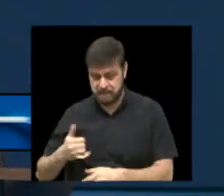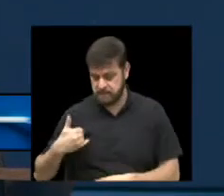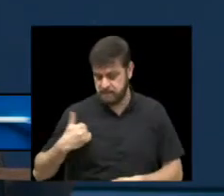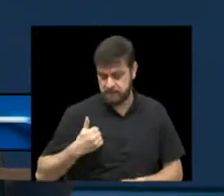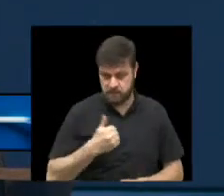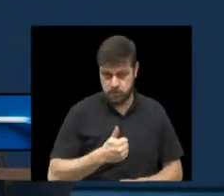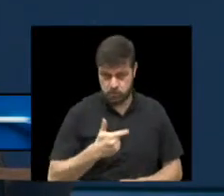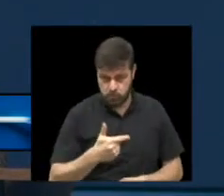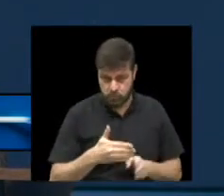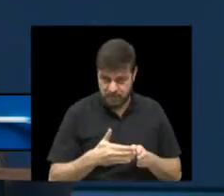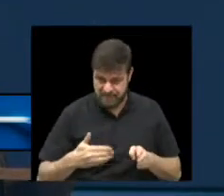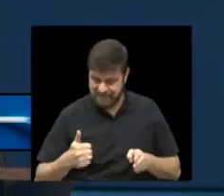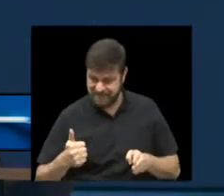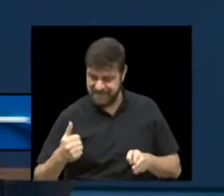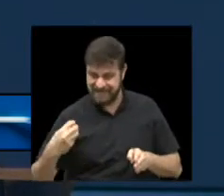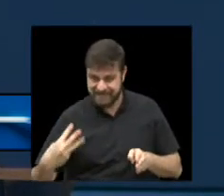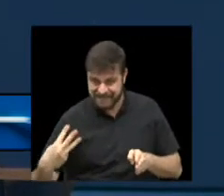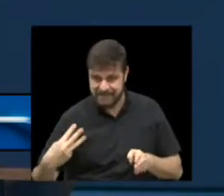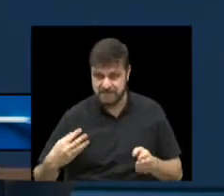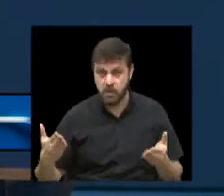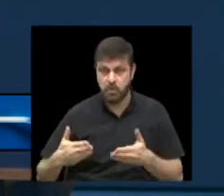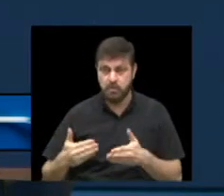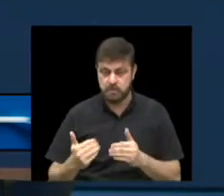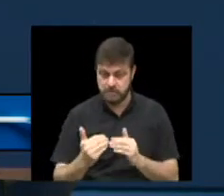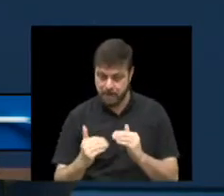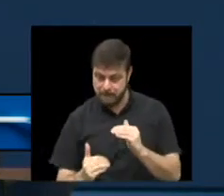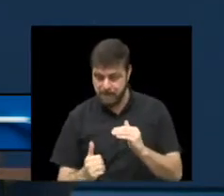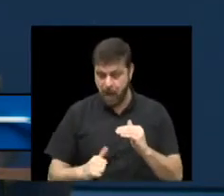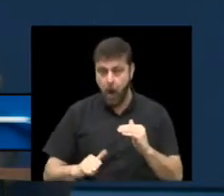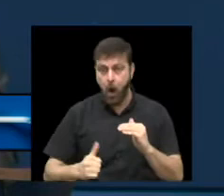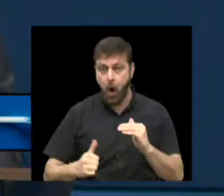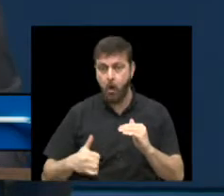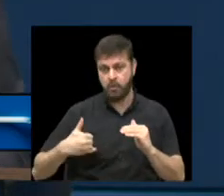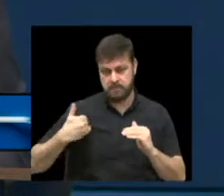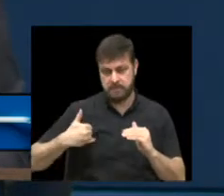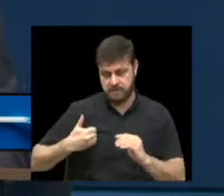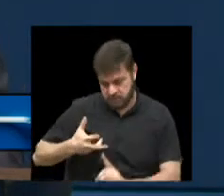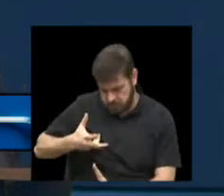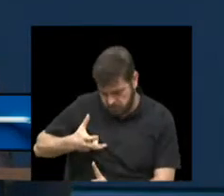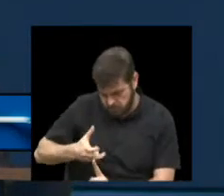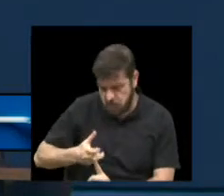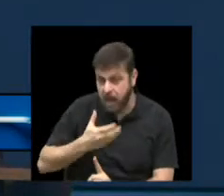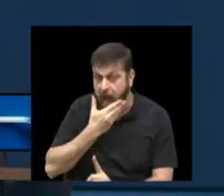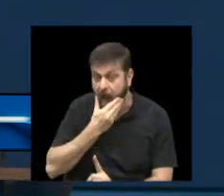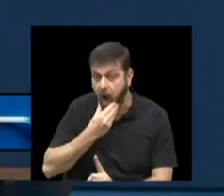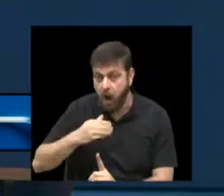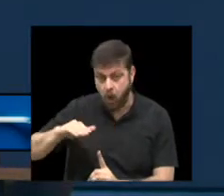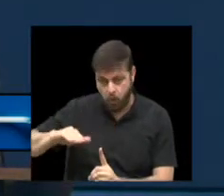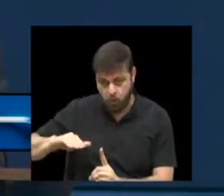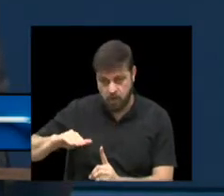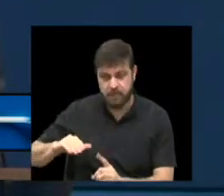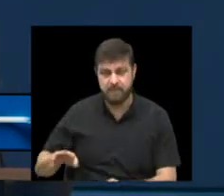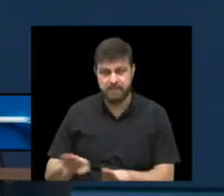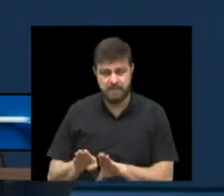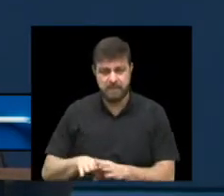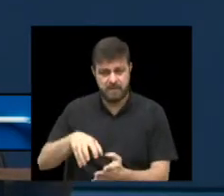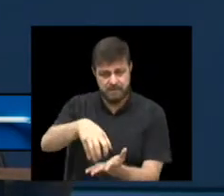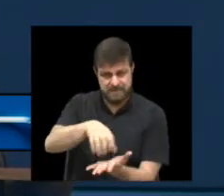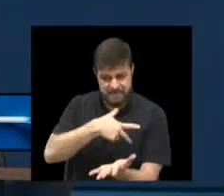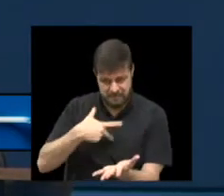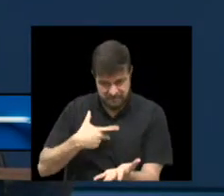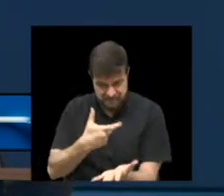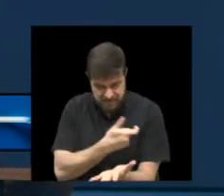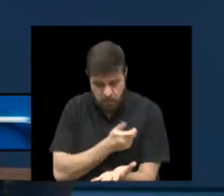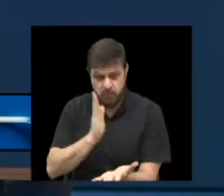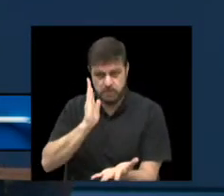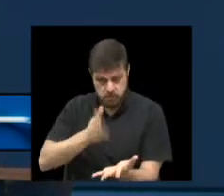de 12 para 13 anos, hoje para 11 e 15 anos. Então, a vacina já está disponível nos postos de saúde. Para as